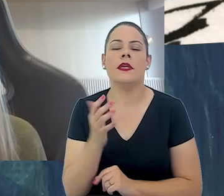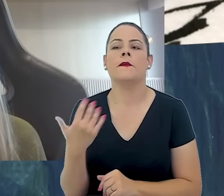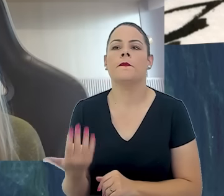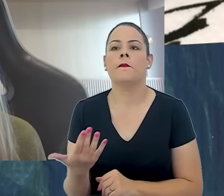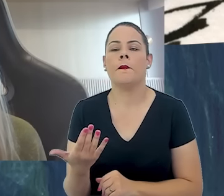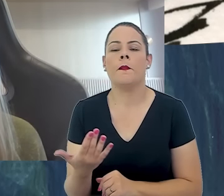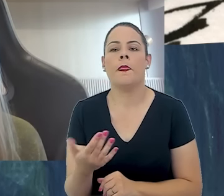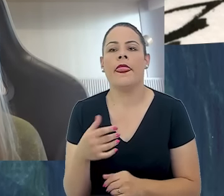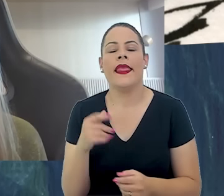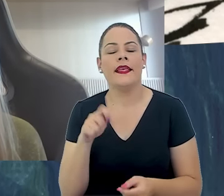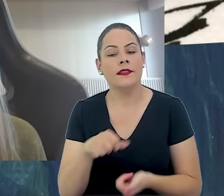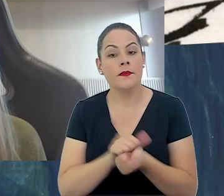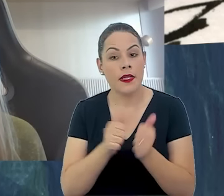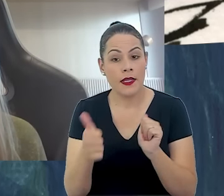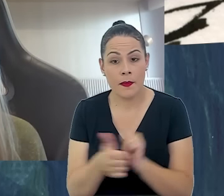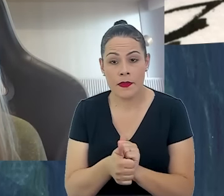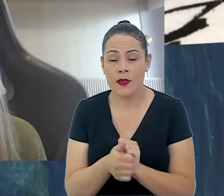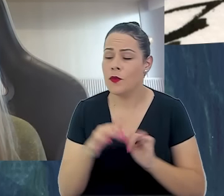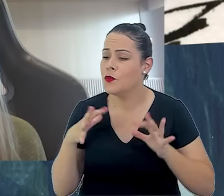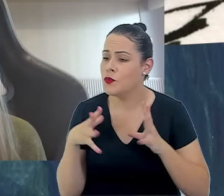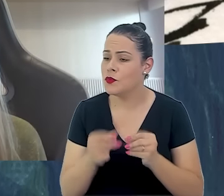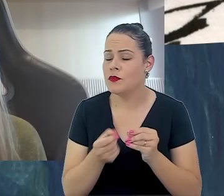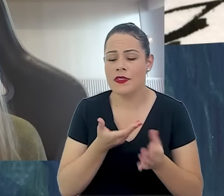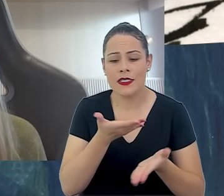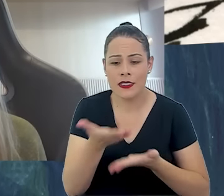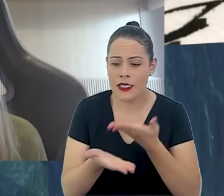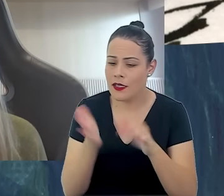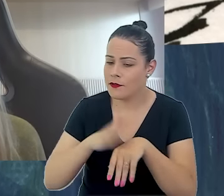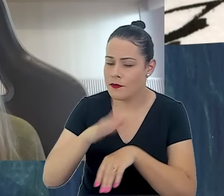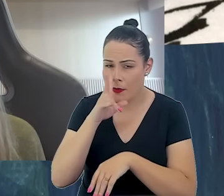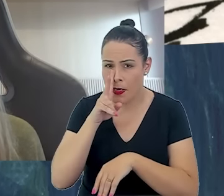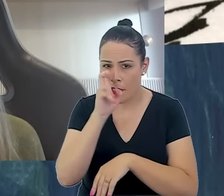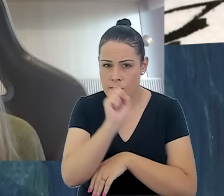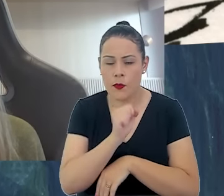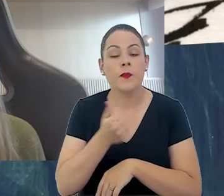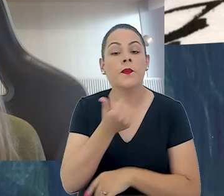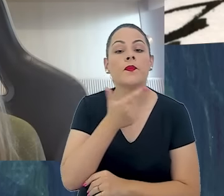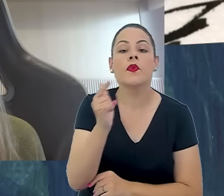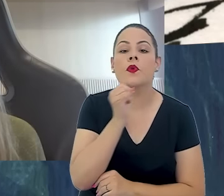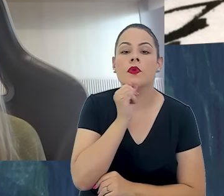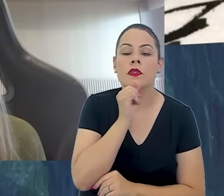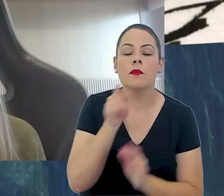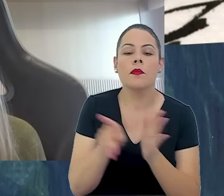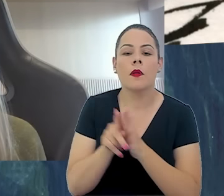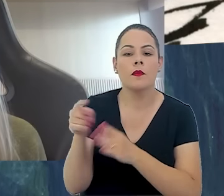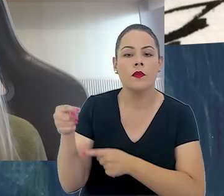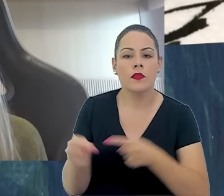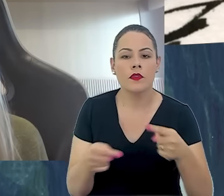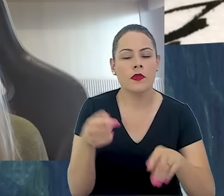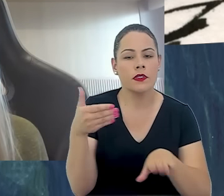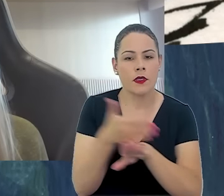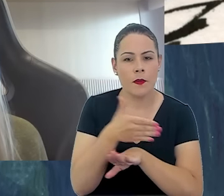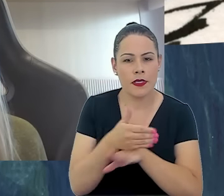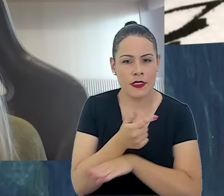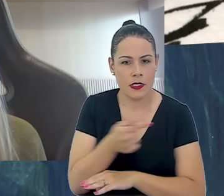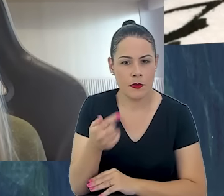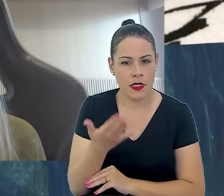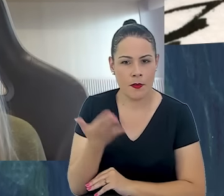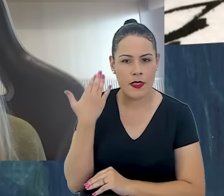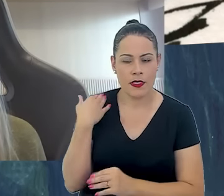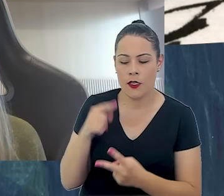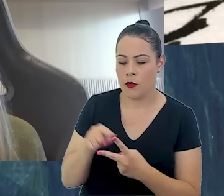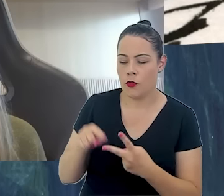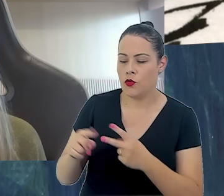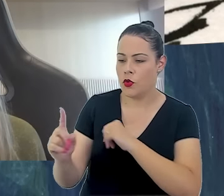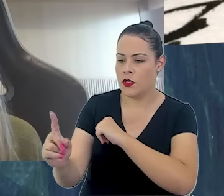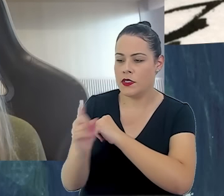que entrar. Acho que a questão da adaptação tem que ser atacada com muito mais força. Eu vou dar um exemplo de uma discussão que eu participei na semana passada